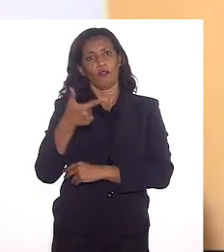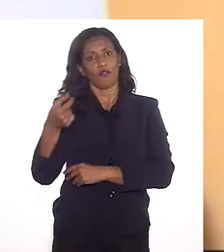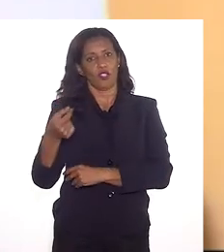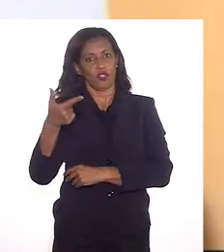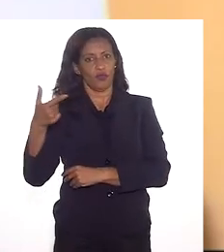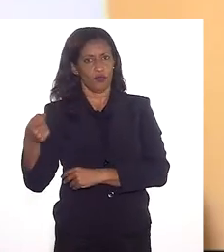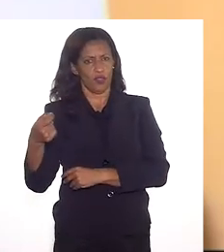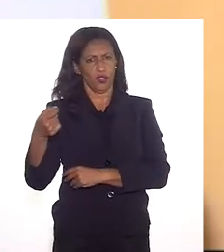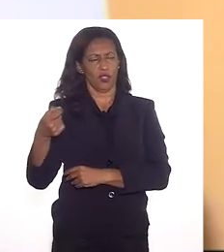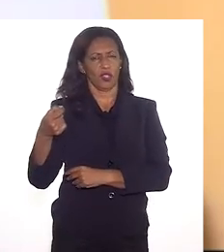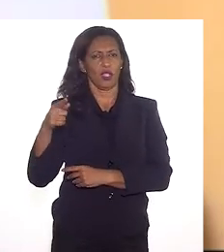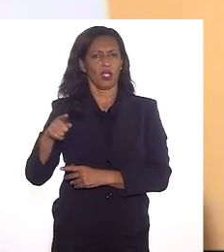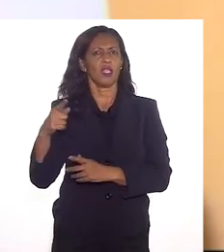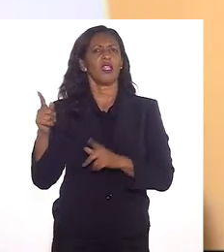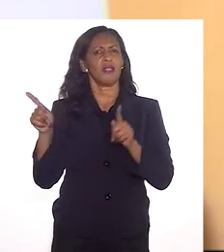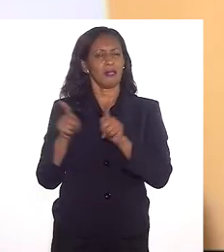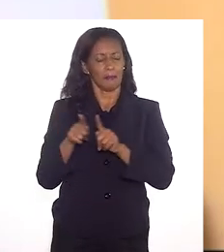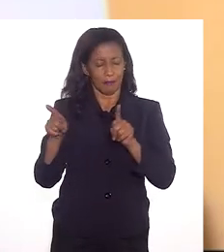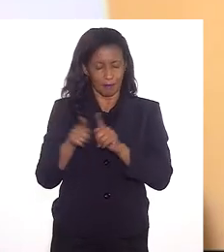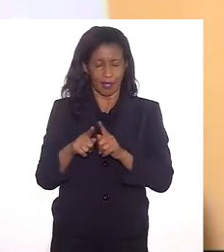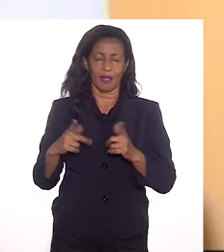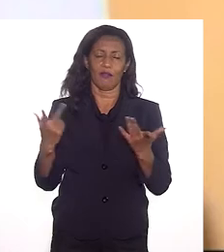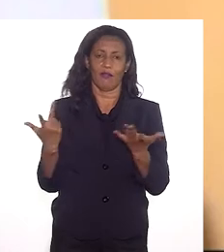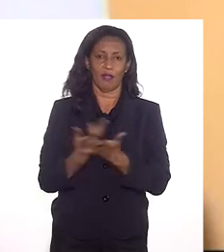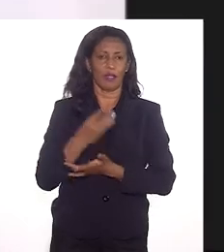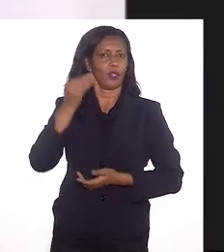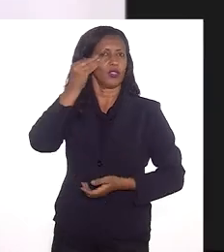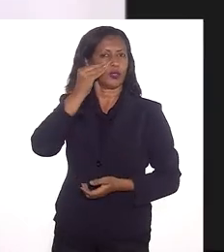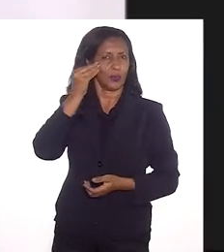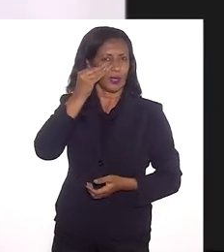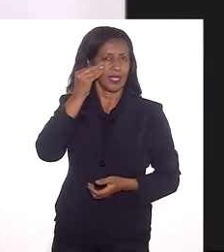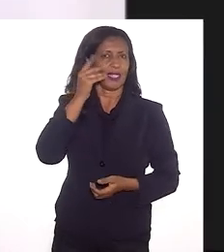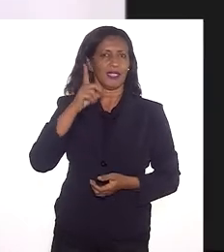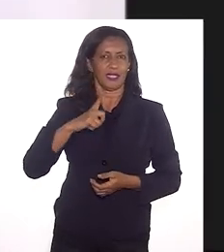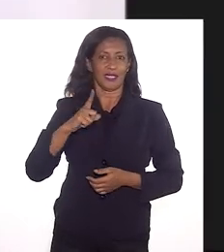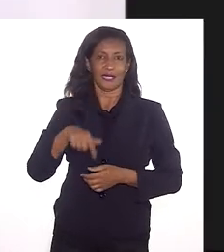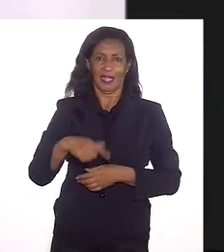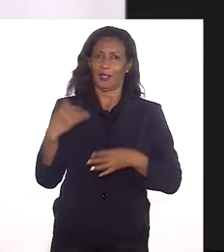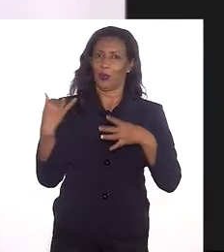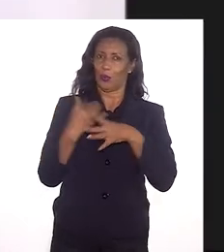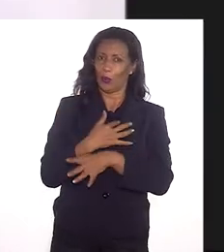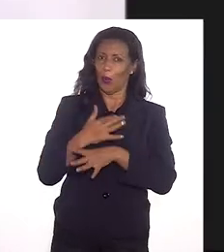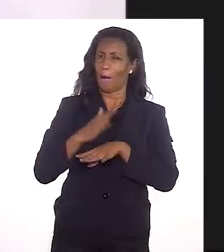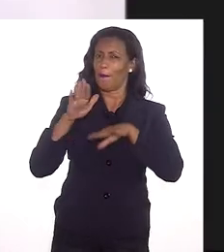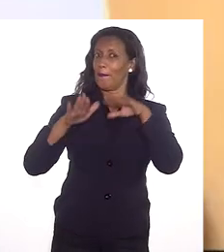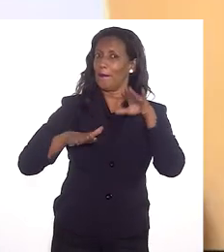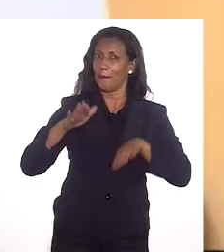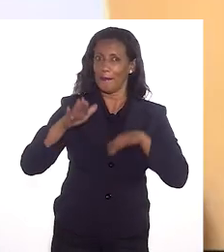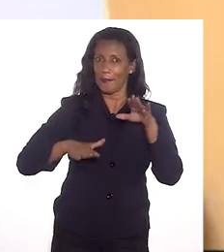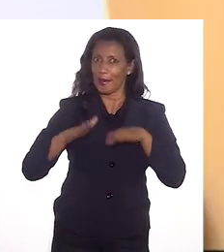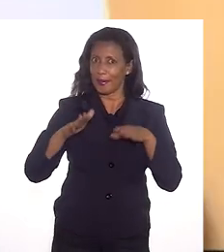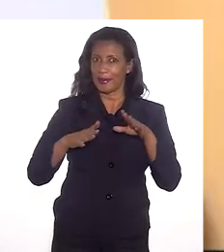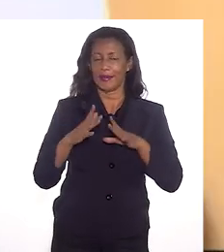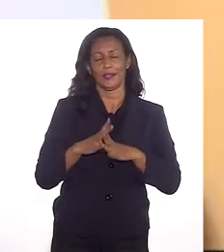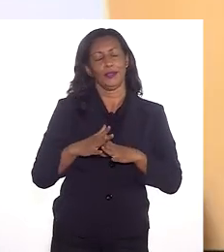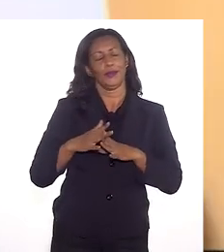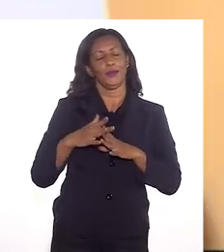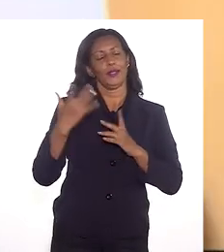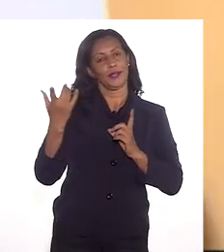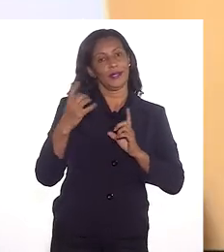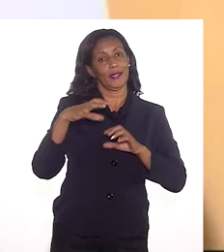agora 2020, e que vai ser aí também um grande chamariz, experiência de estar no Rio de Janeiro, mesmo que ainda de